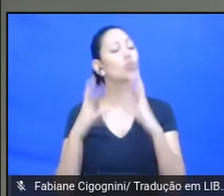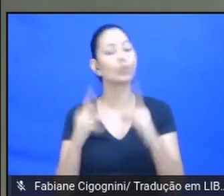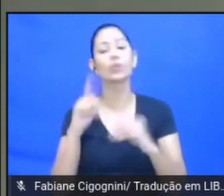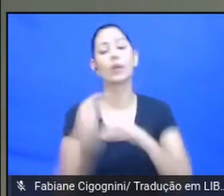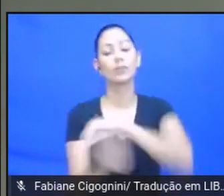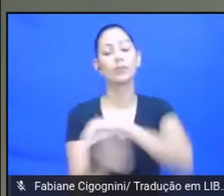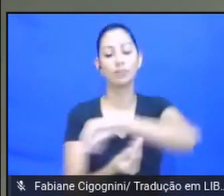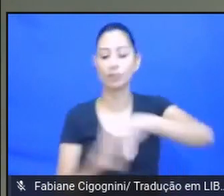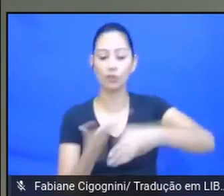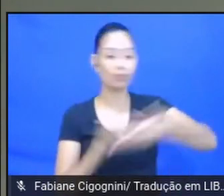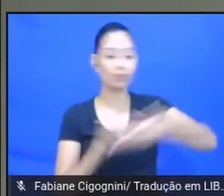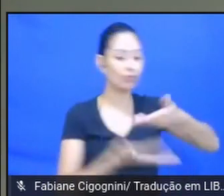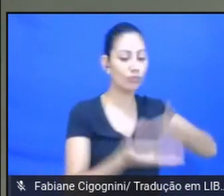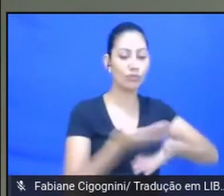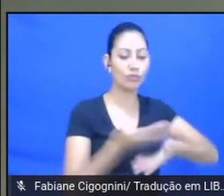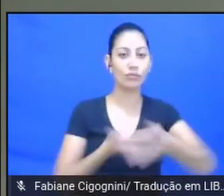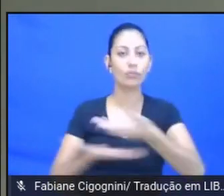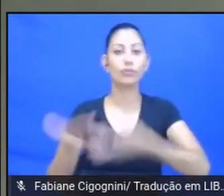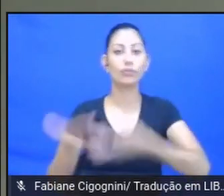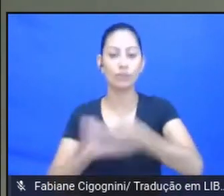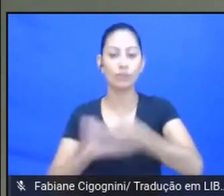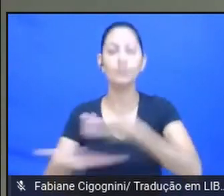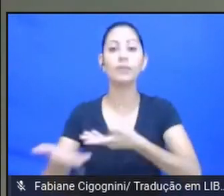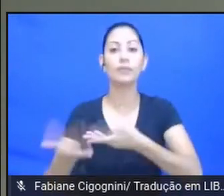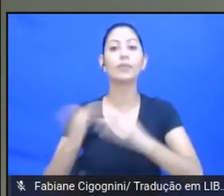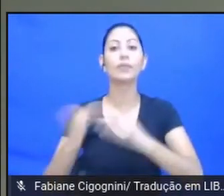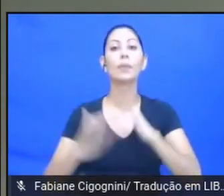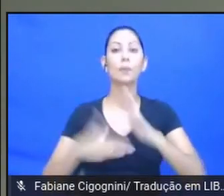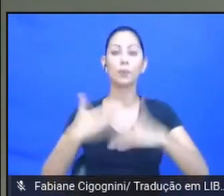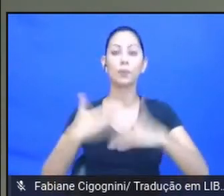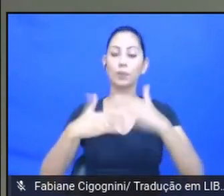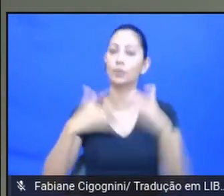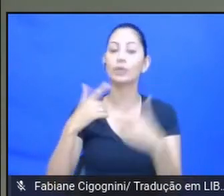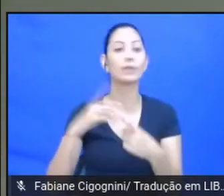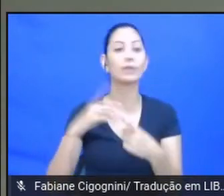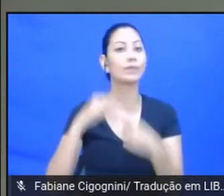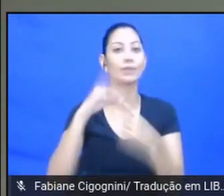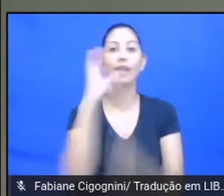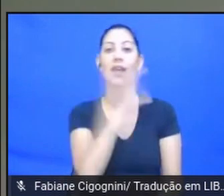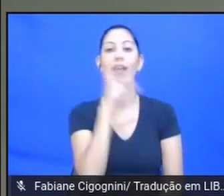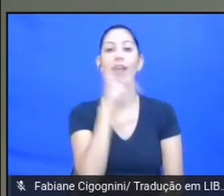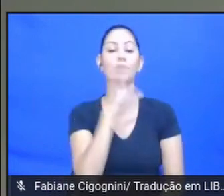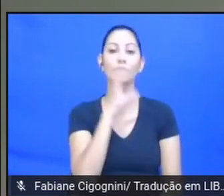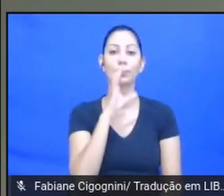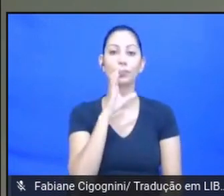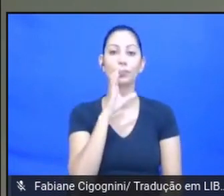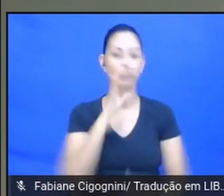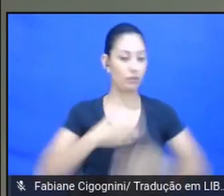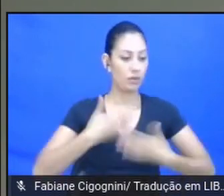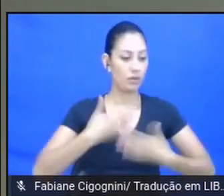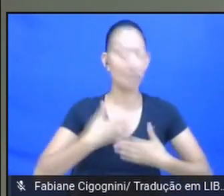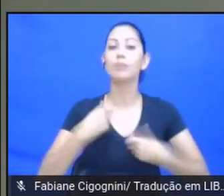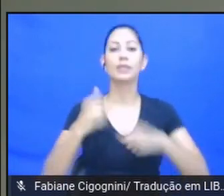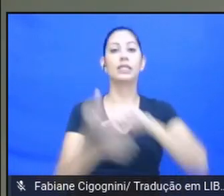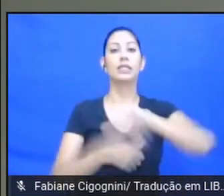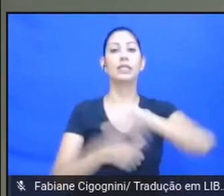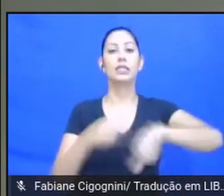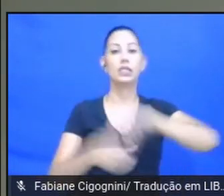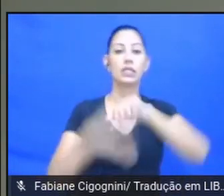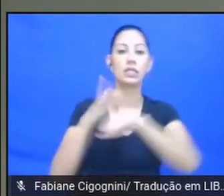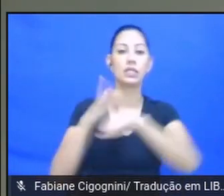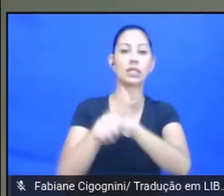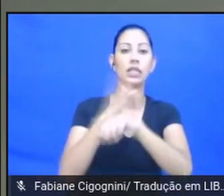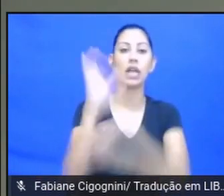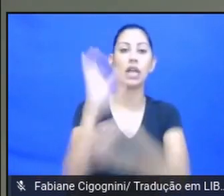os processos são extremamente rápidos, vamos ter que aprender mais rápido e que temos